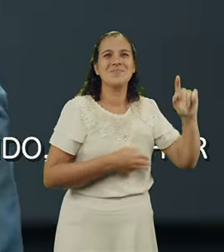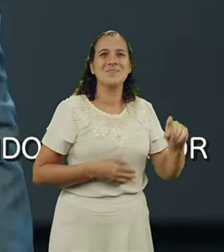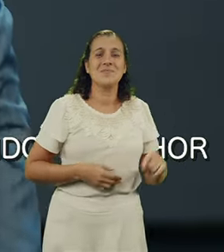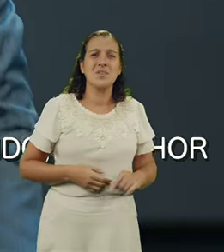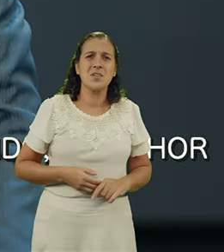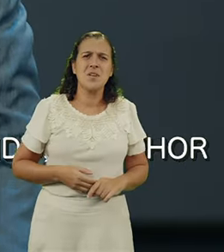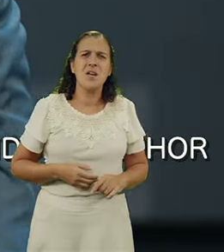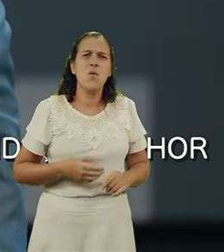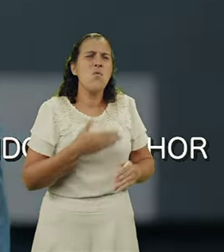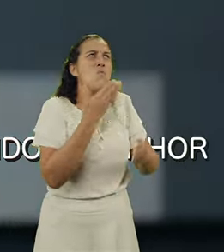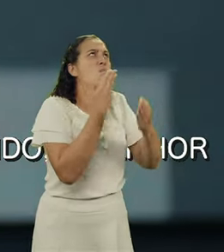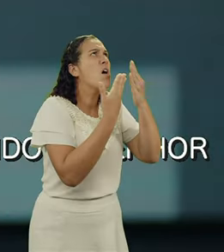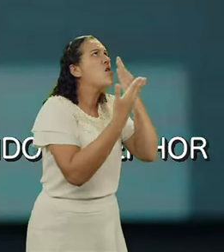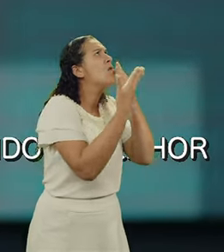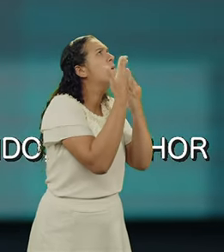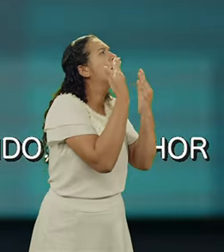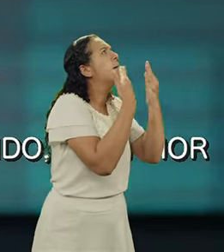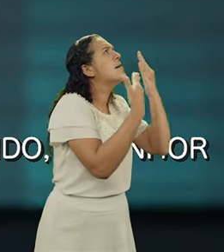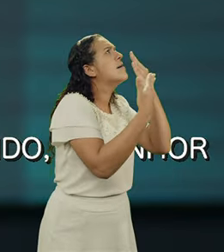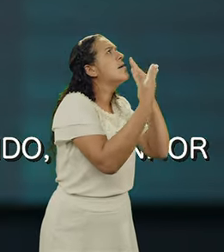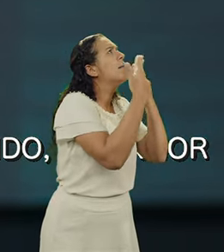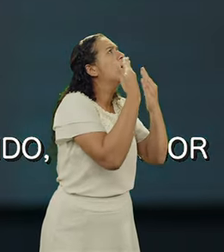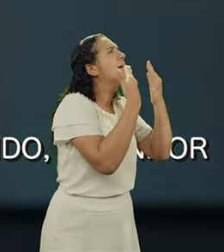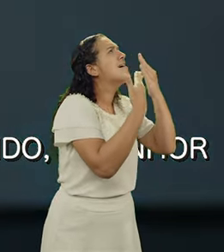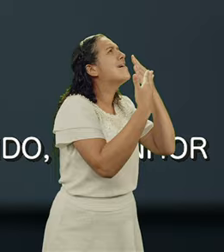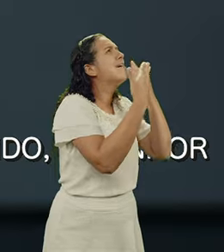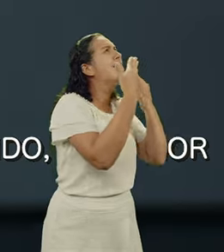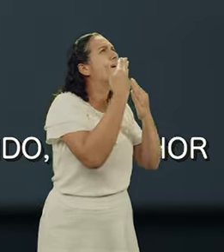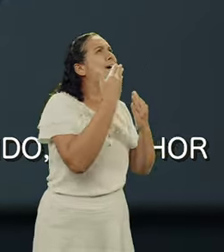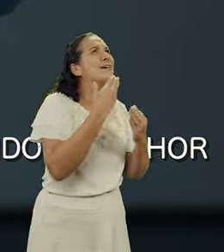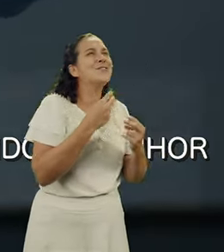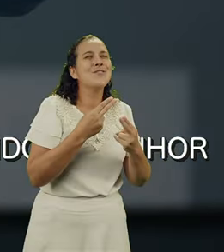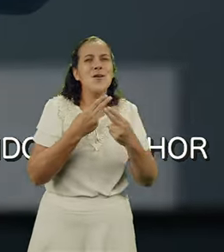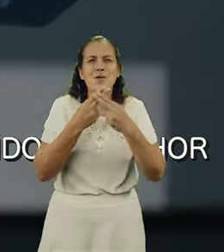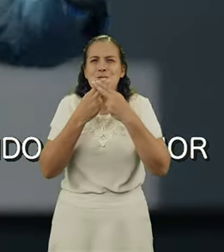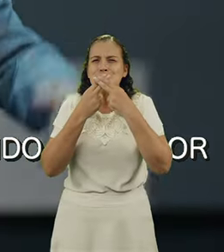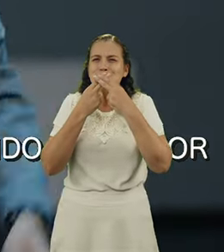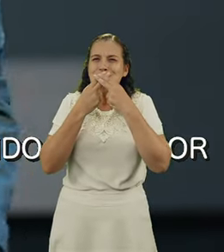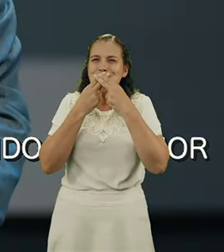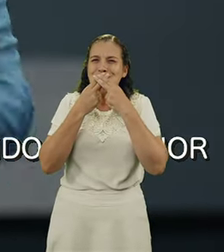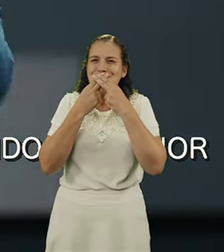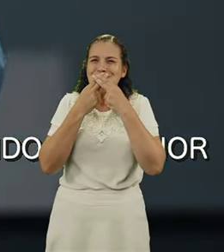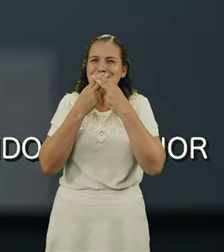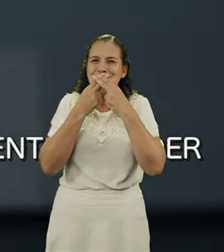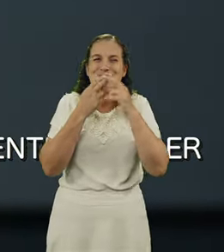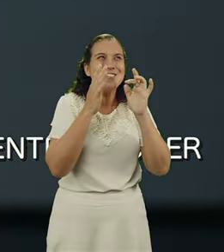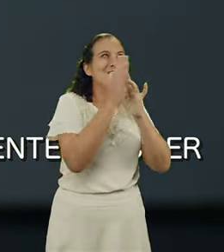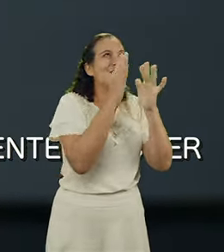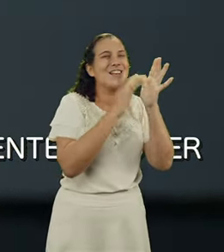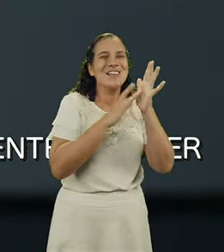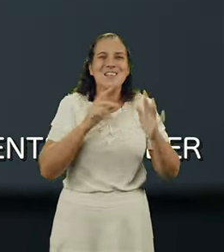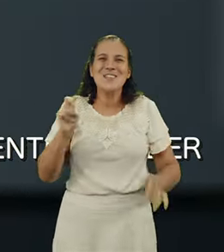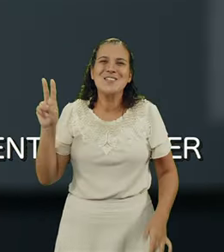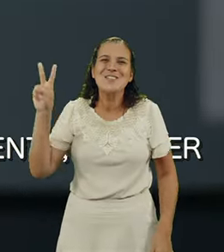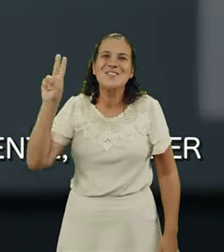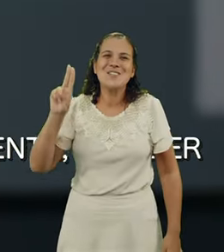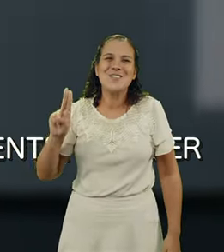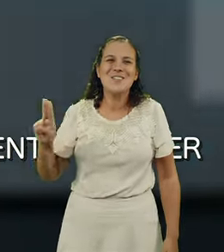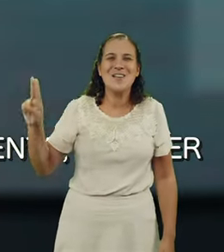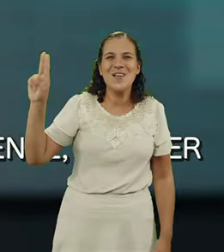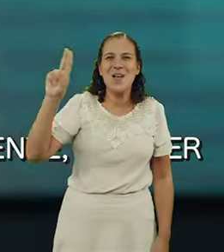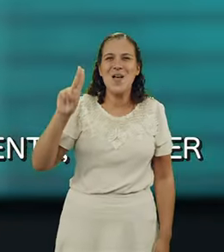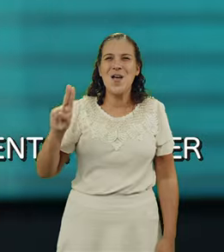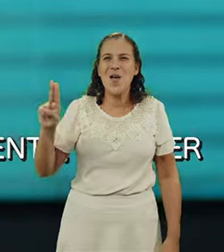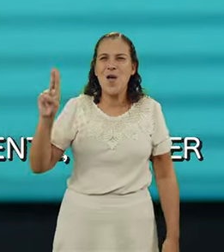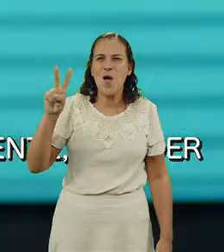Vai orando, vai buscando, vai tua vida consagrando. O Senhor quer te usar. Oh! Olha sempre para